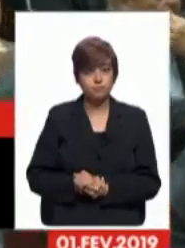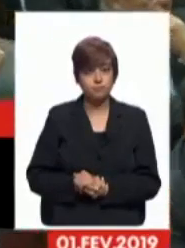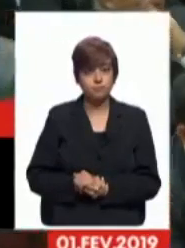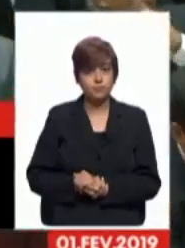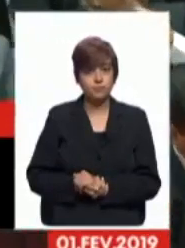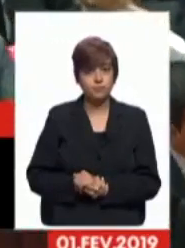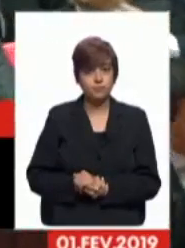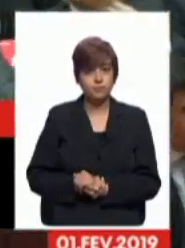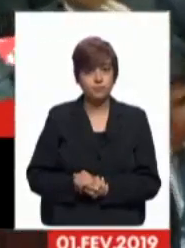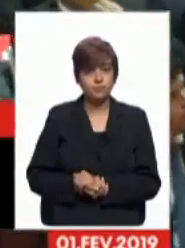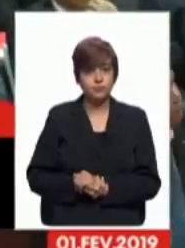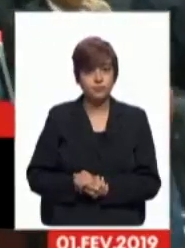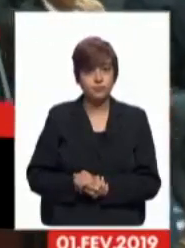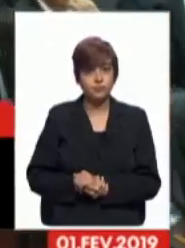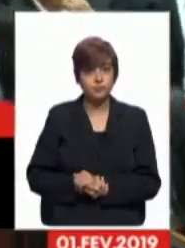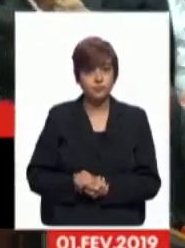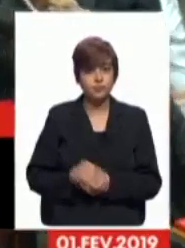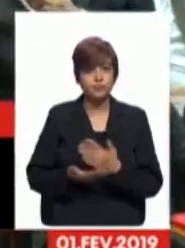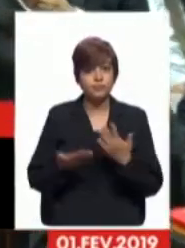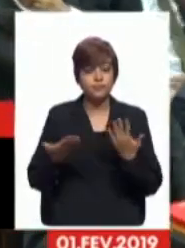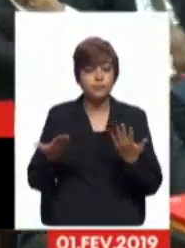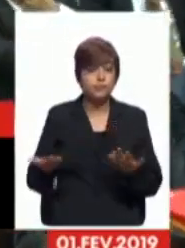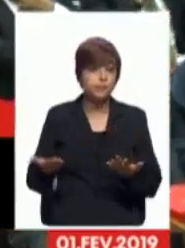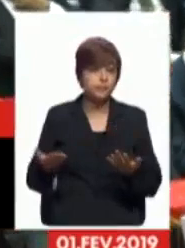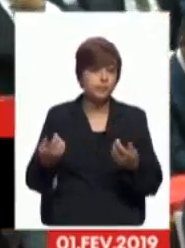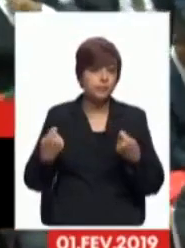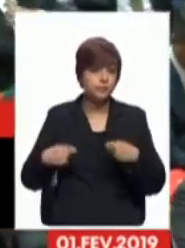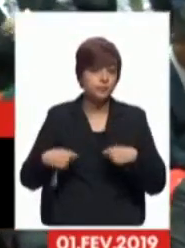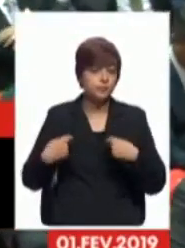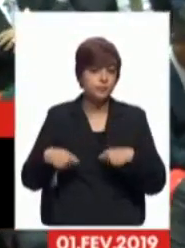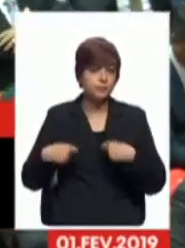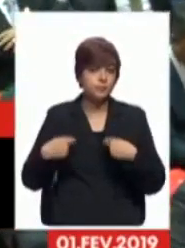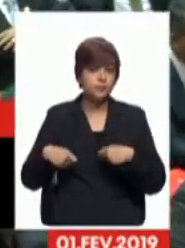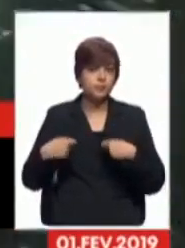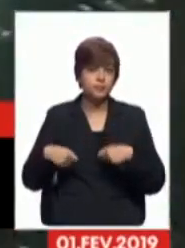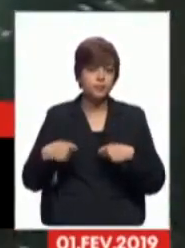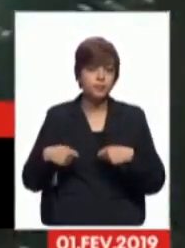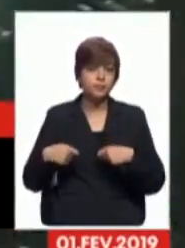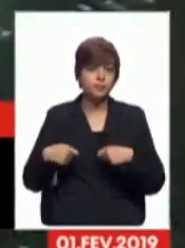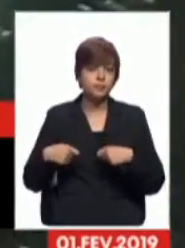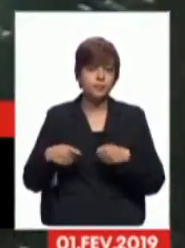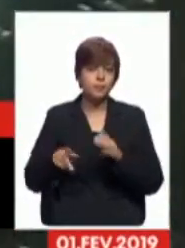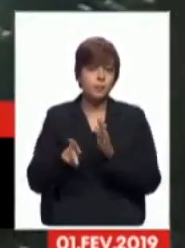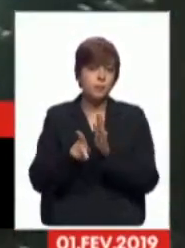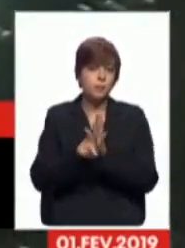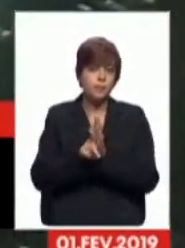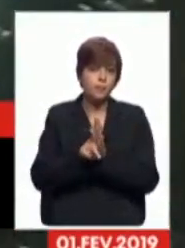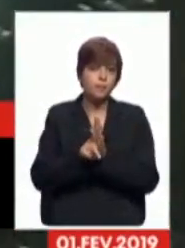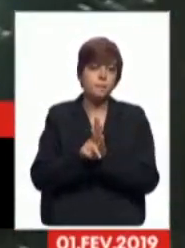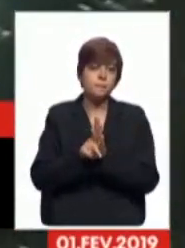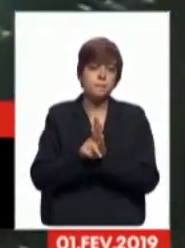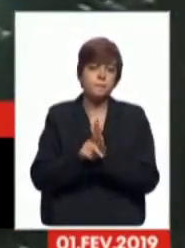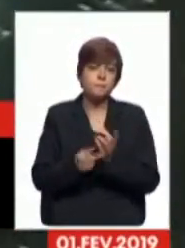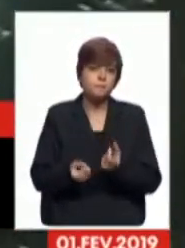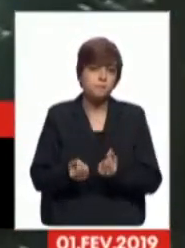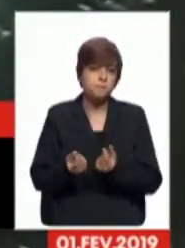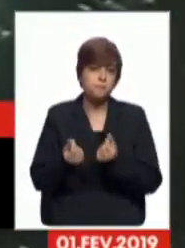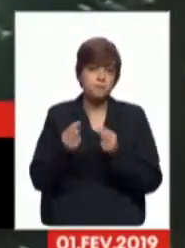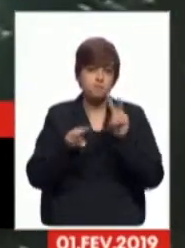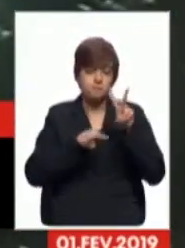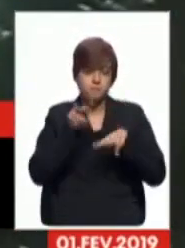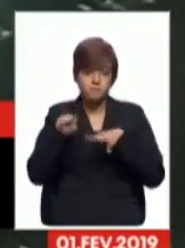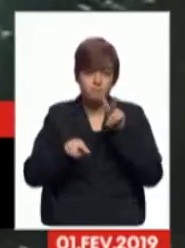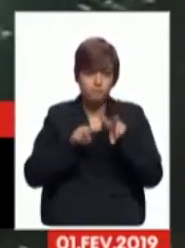Para isso, a adesão ao regime de recuperação fiscal junto ao governo